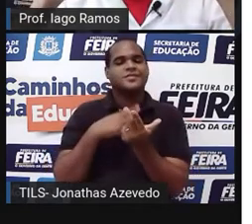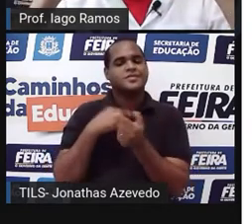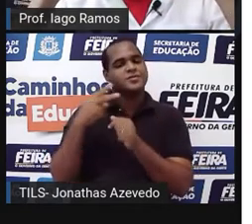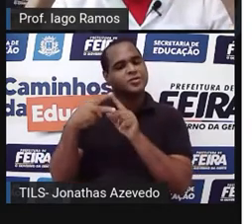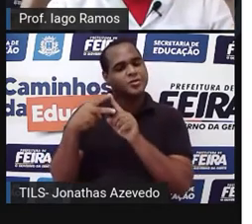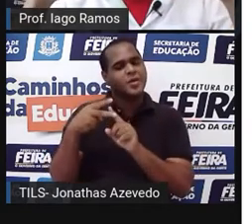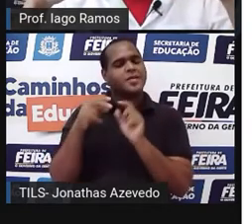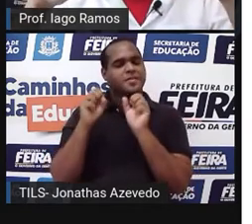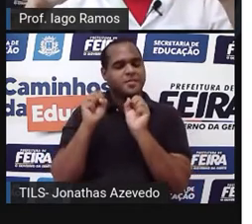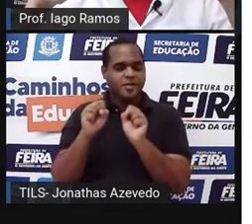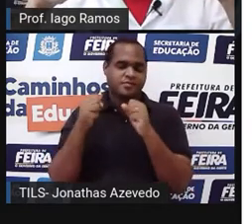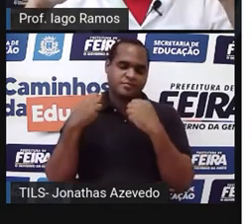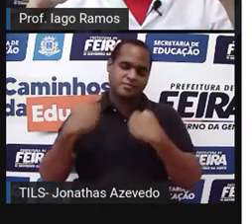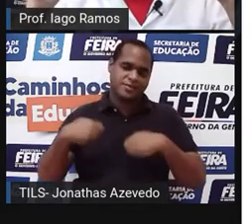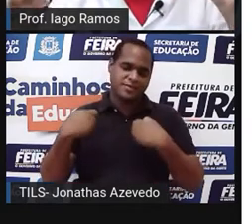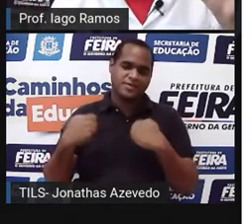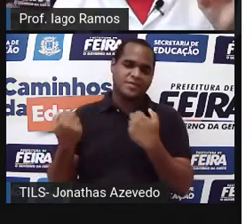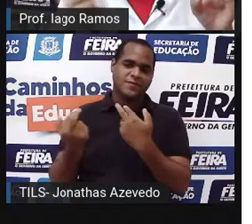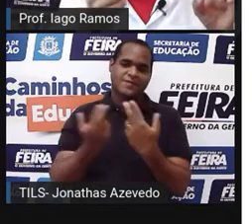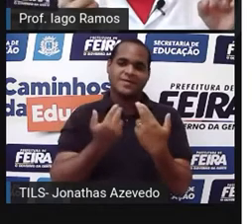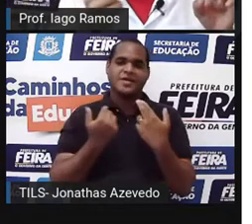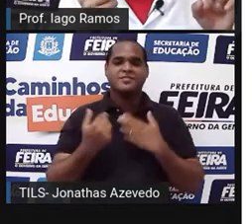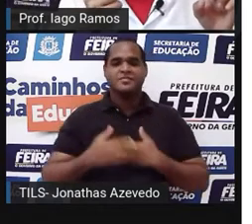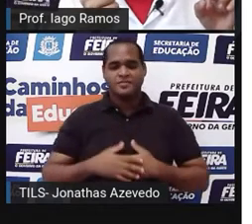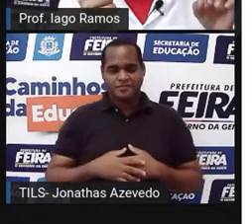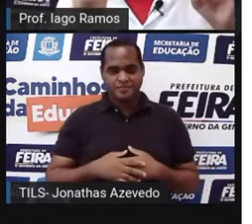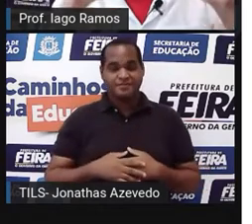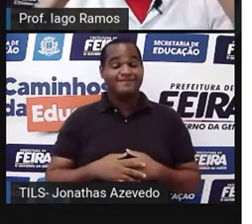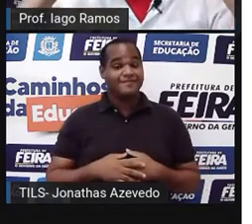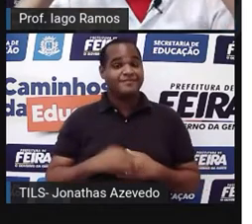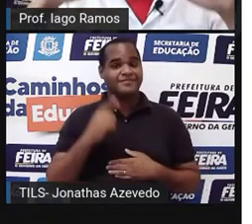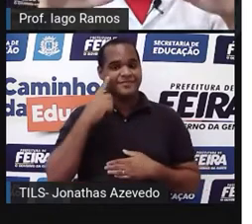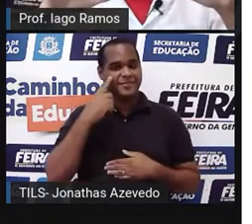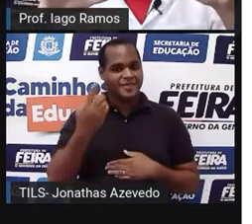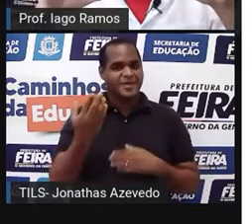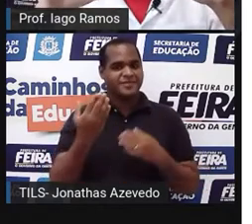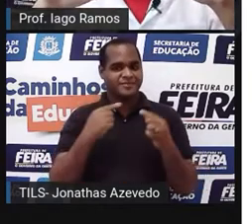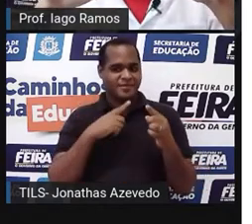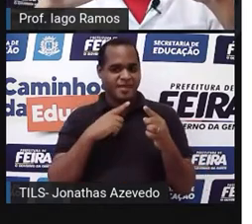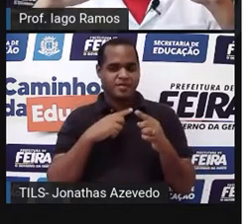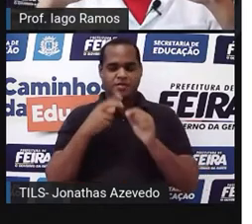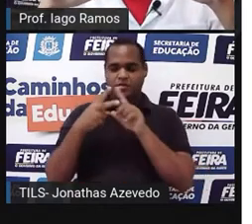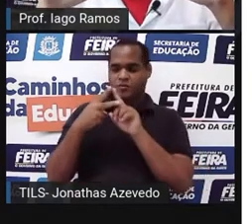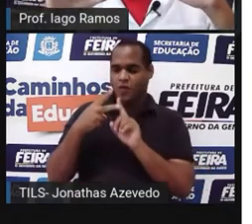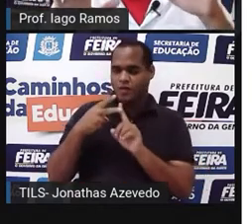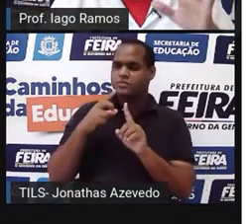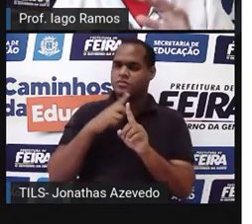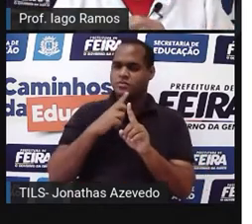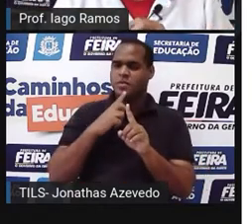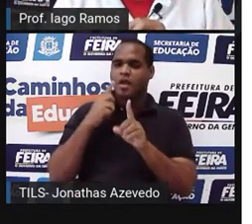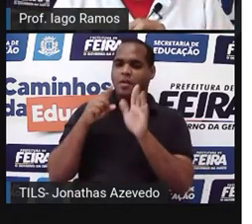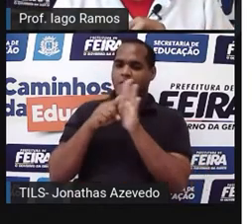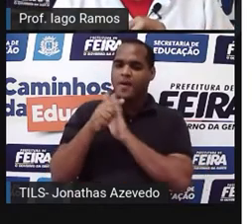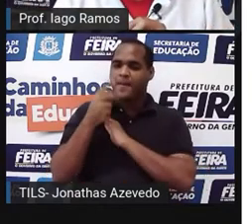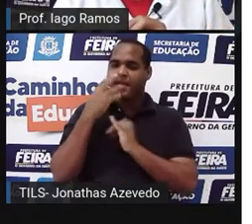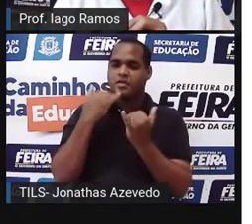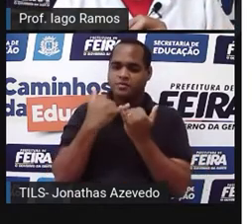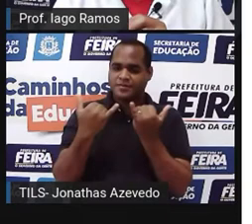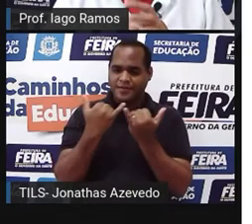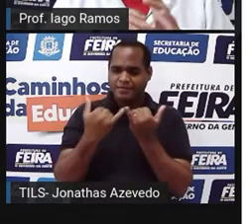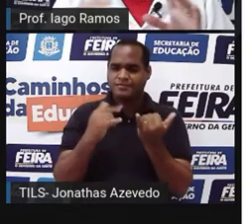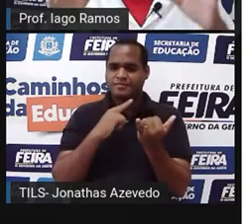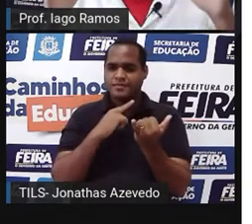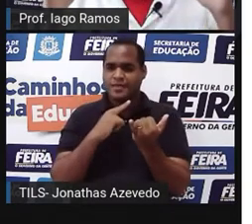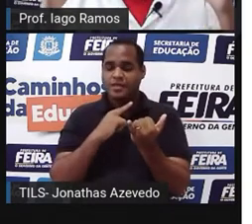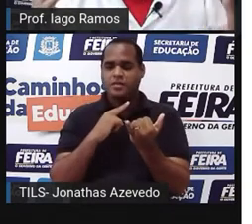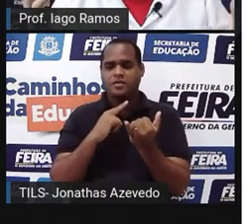precisam ser do mesmo tipo. Lá naquela telazinha eu trouxe dois triângulos e perguntei se eram semelhantes.